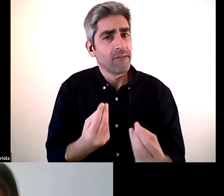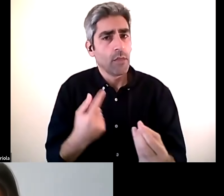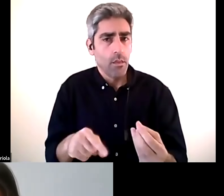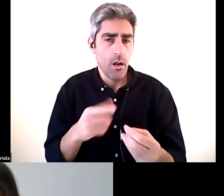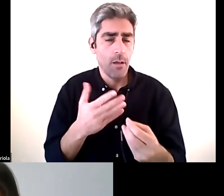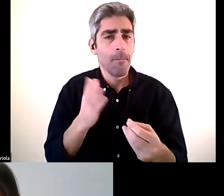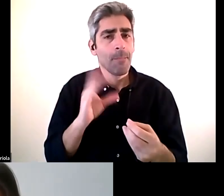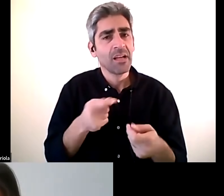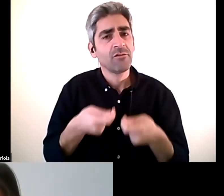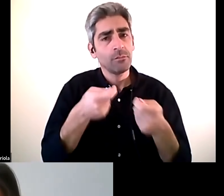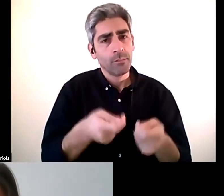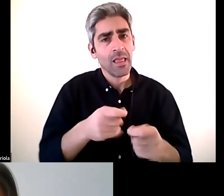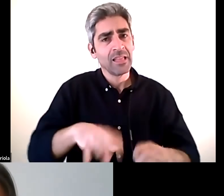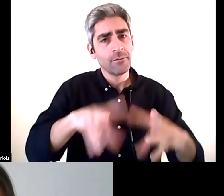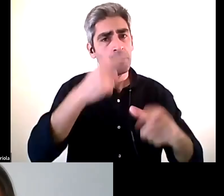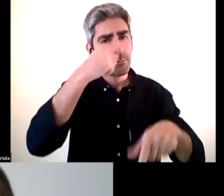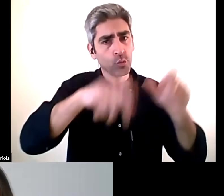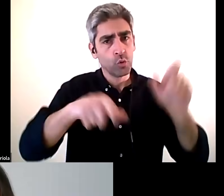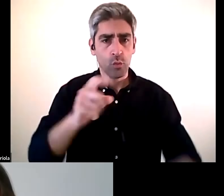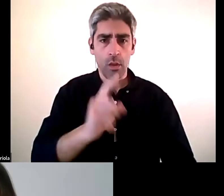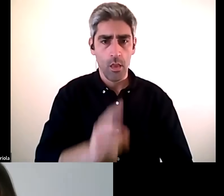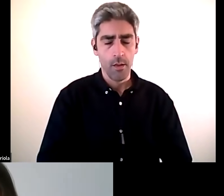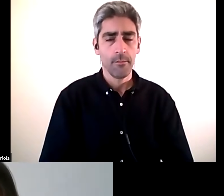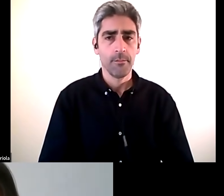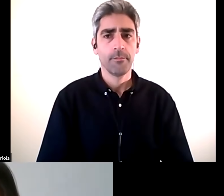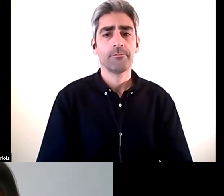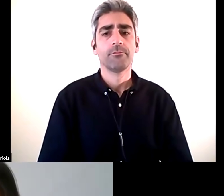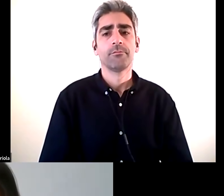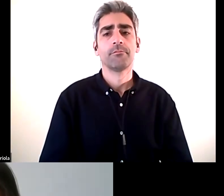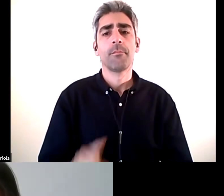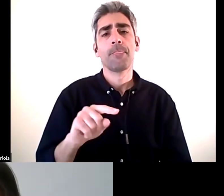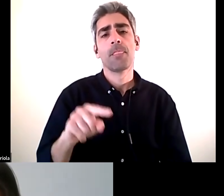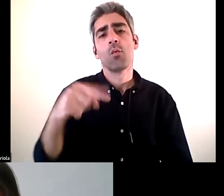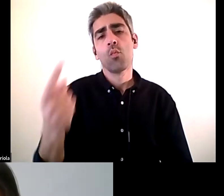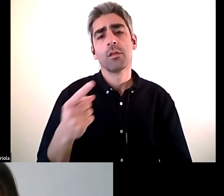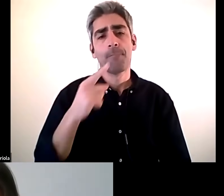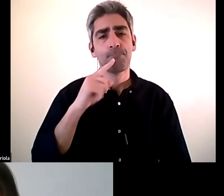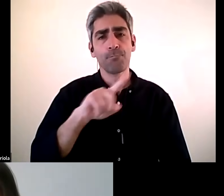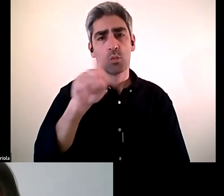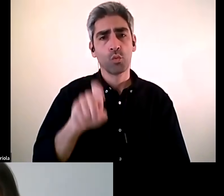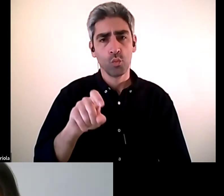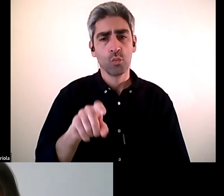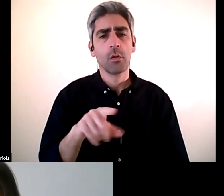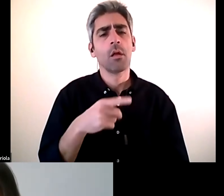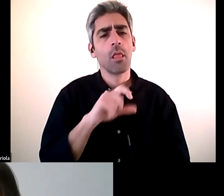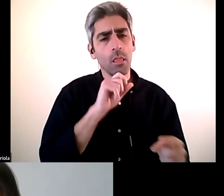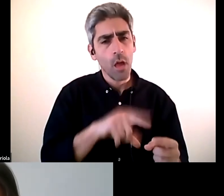investimento no desenvolvimento das pessoas. Temos aqui outra pergunta. Será